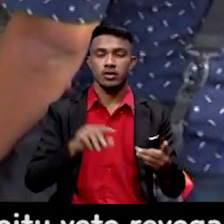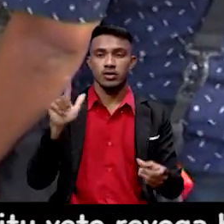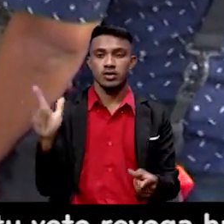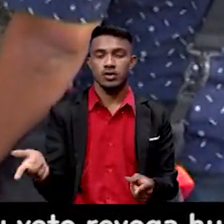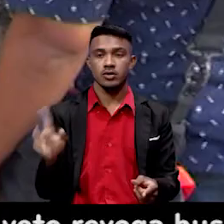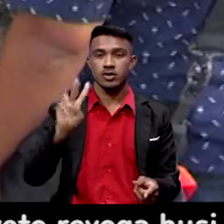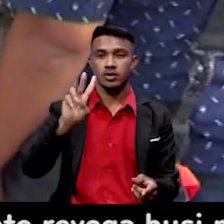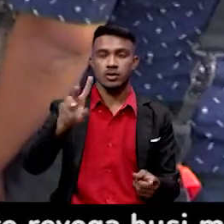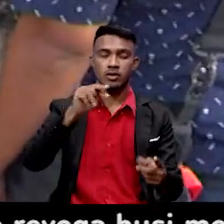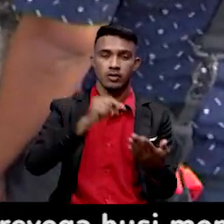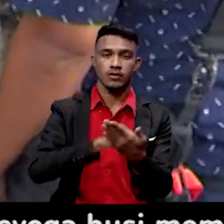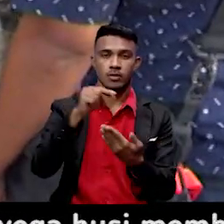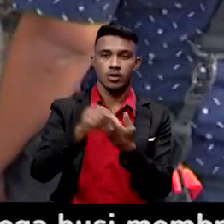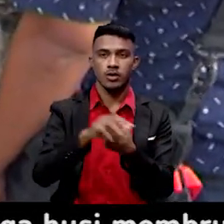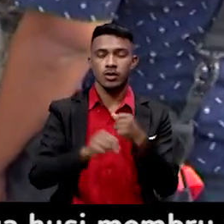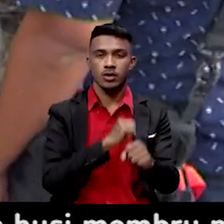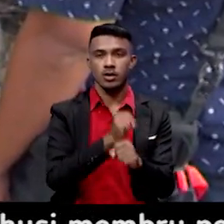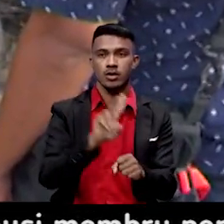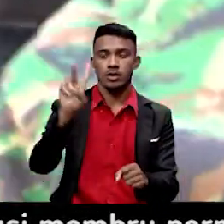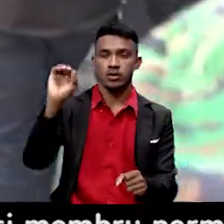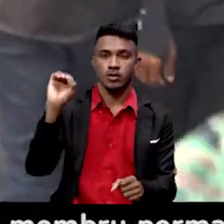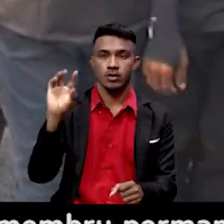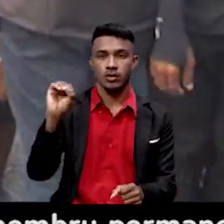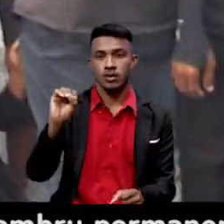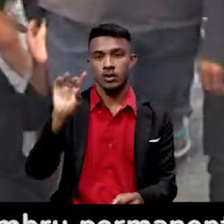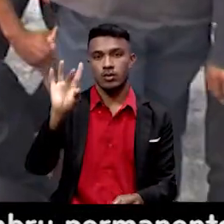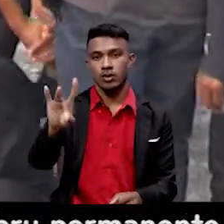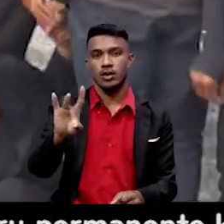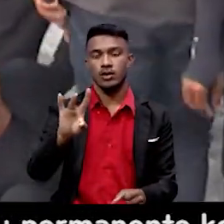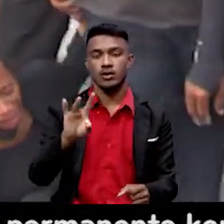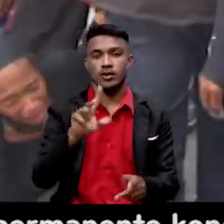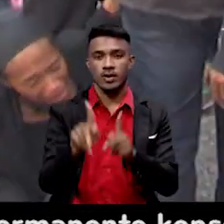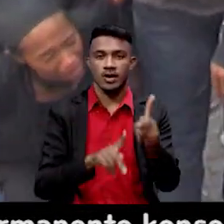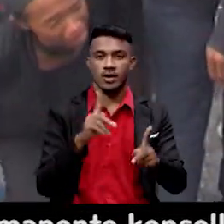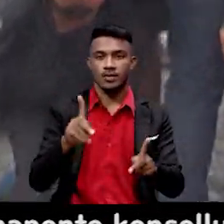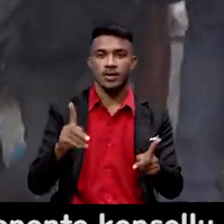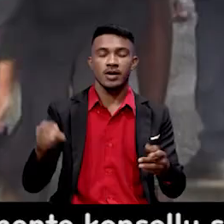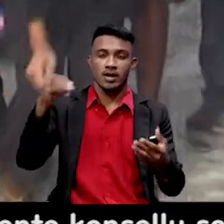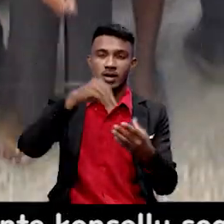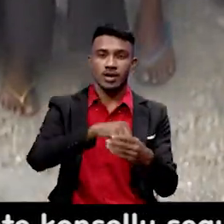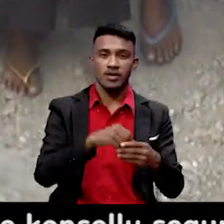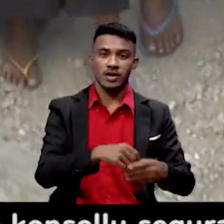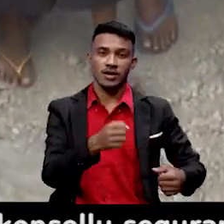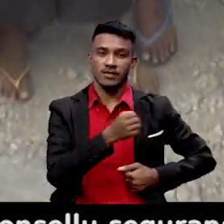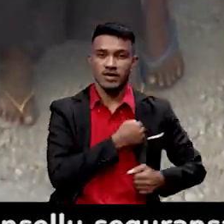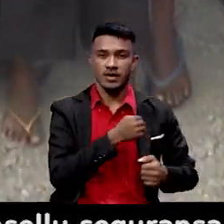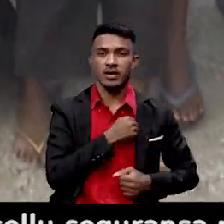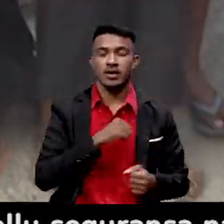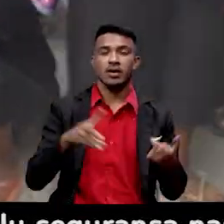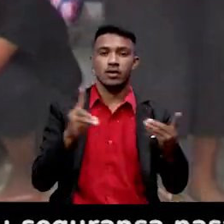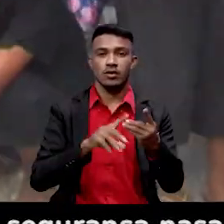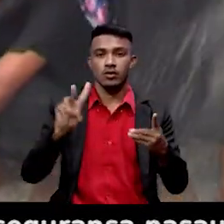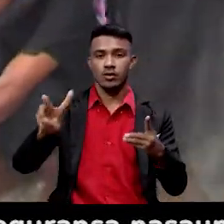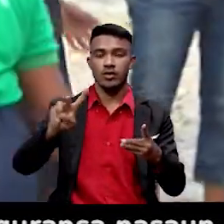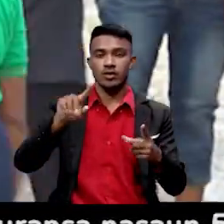Novembro, Tinang Rimu Wavalu. Saudoso hahu incorpora e a instituição FFD Teli e a Lorong Rua Fulan Fevereiro, Tinang Rimu Ida e